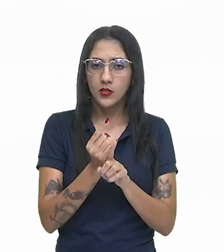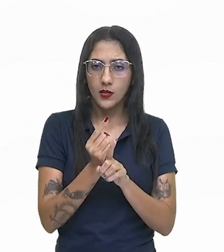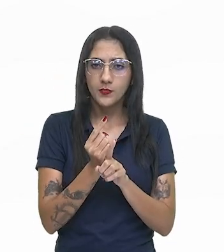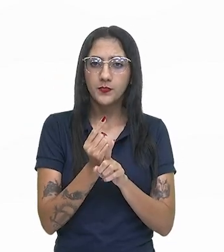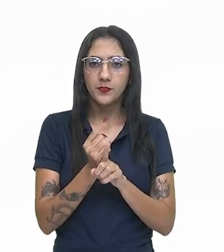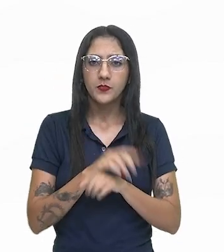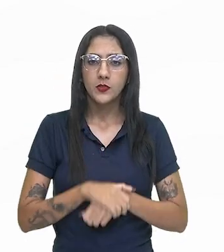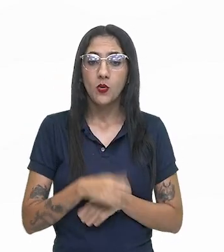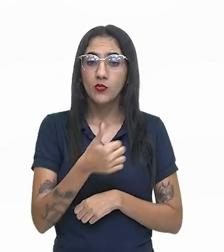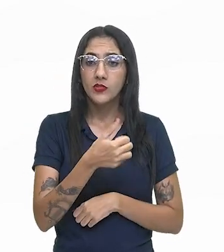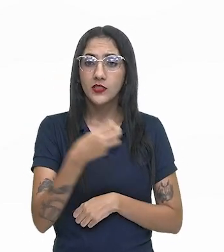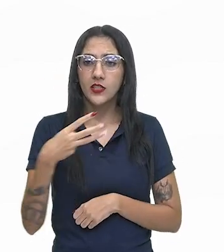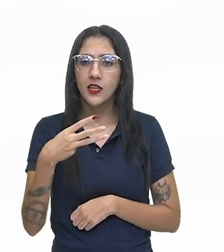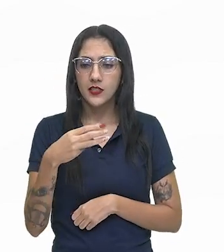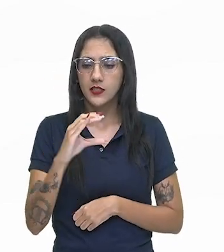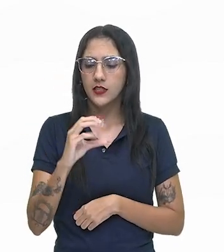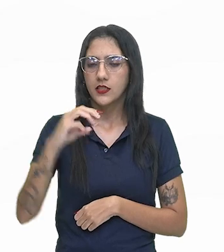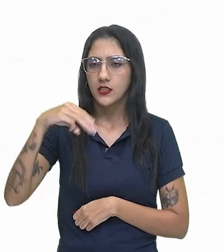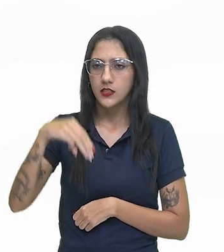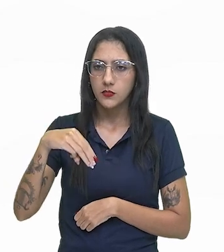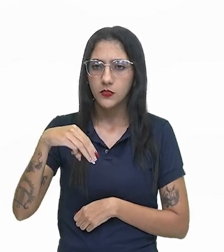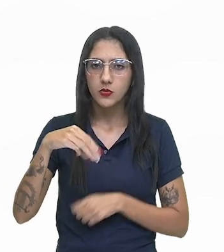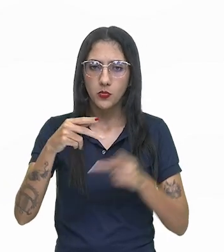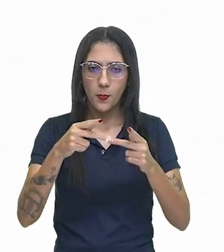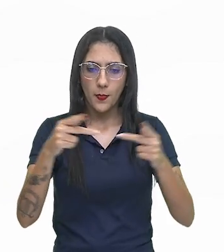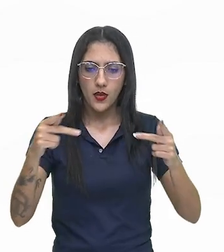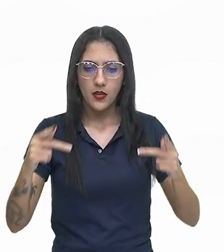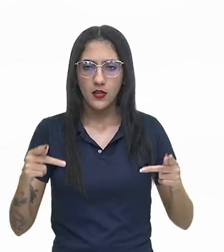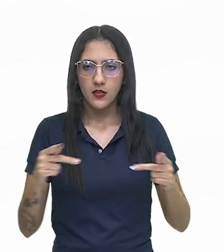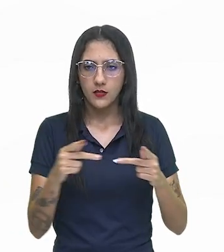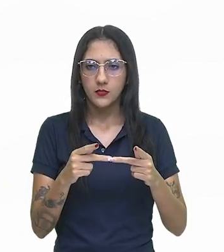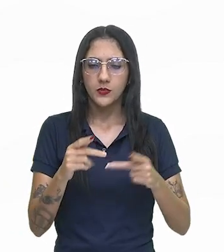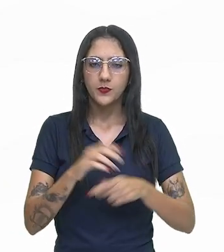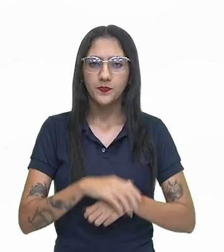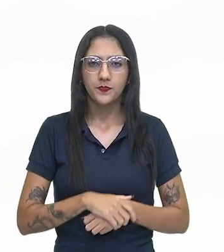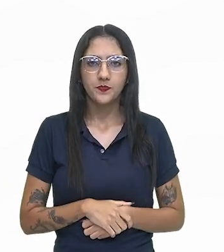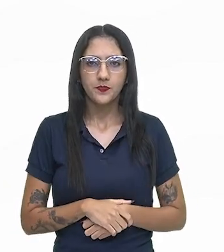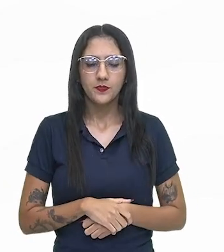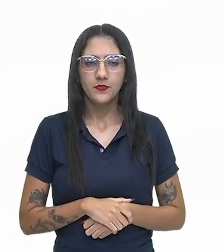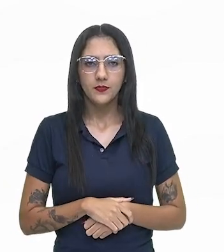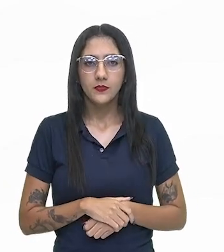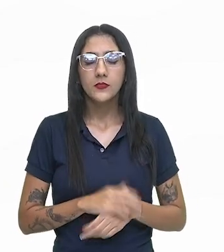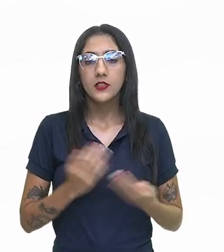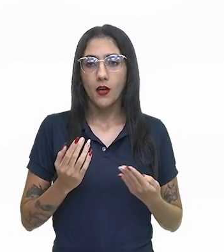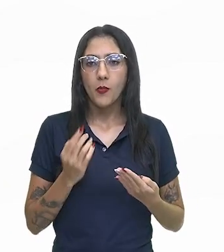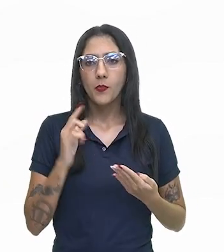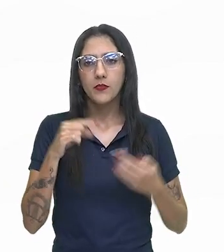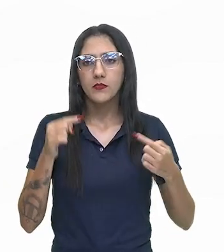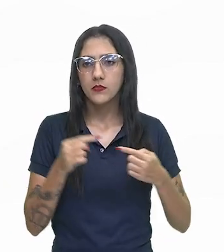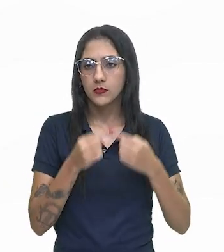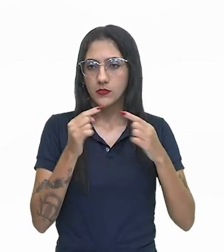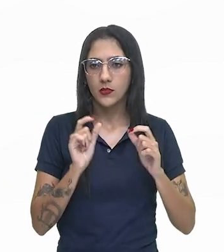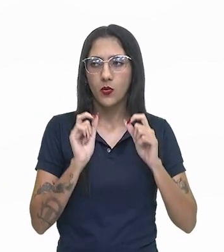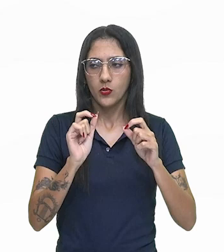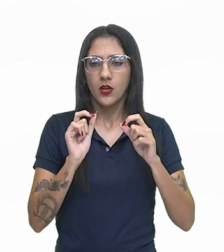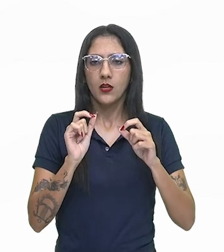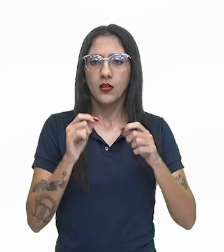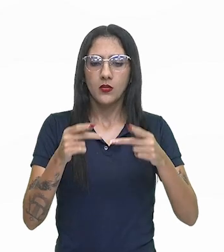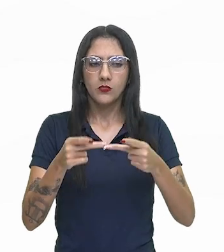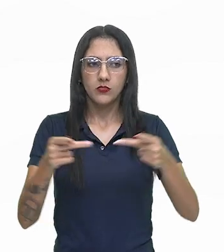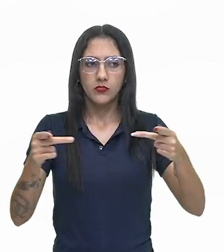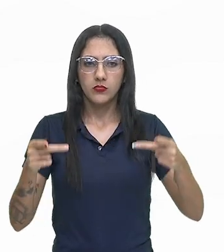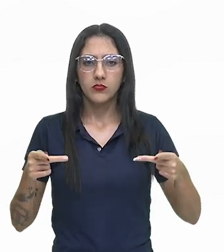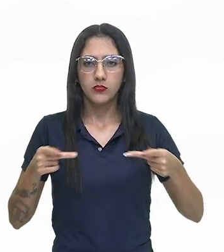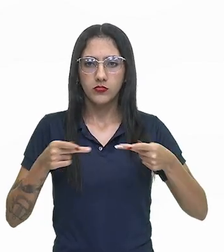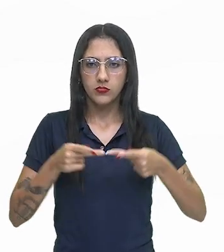aí os 13 centímetros de perímetro, tá? Então o perímetro é sempre o entorno, né? Então a